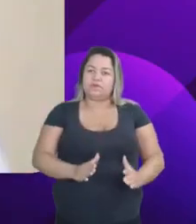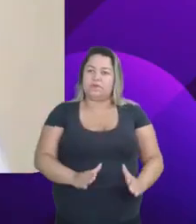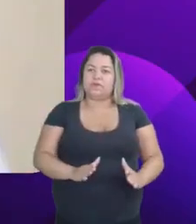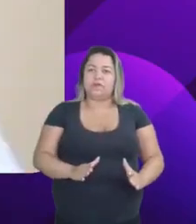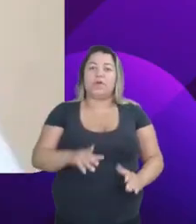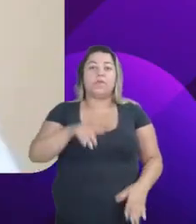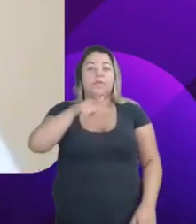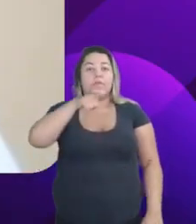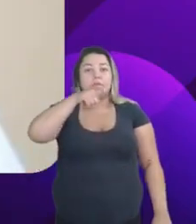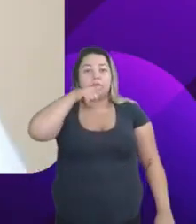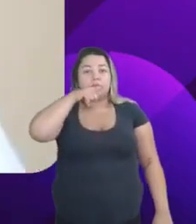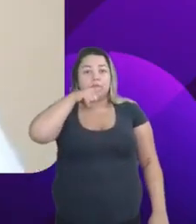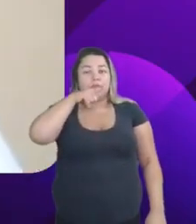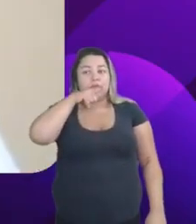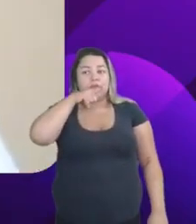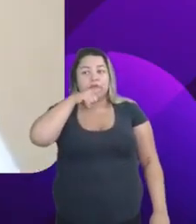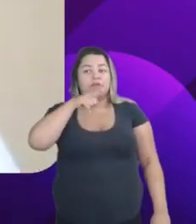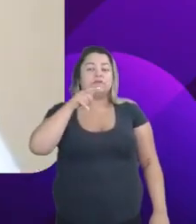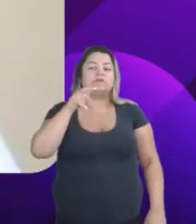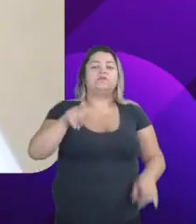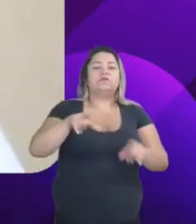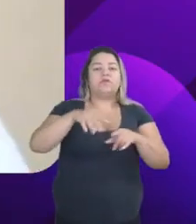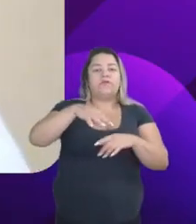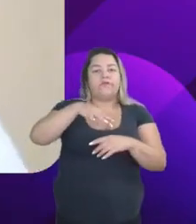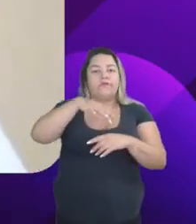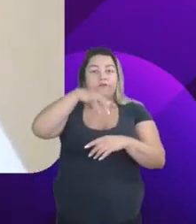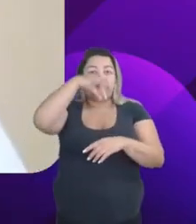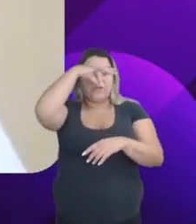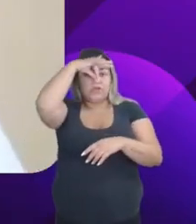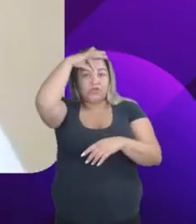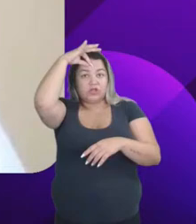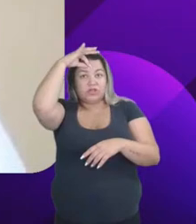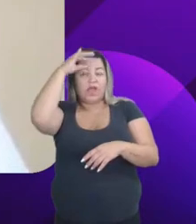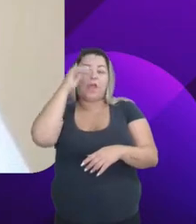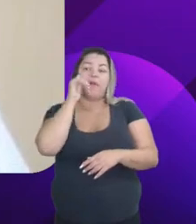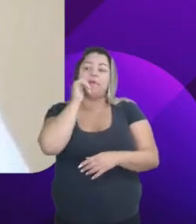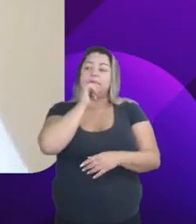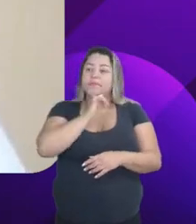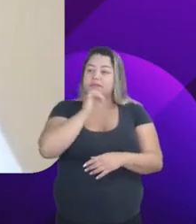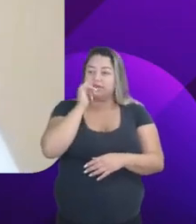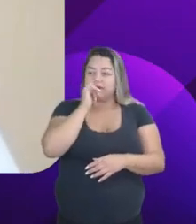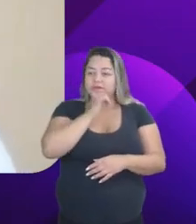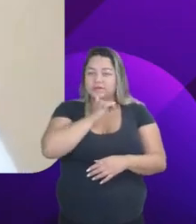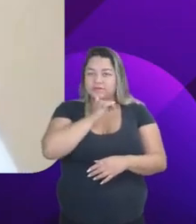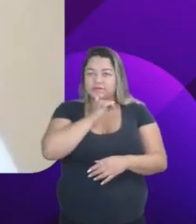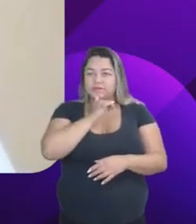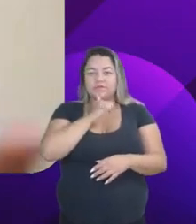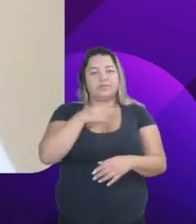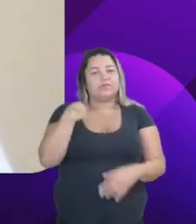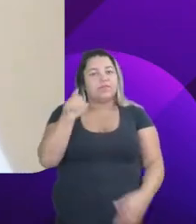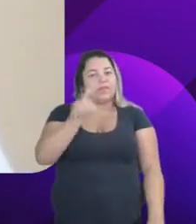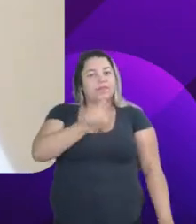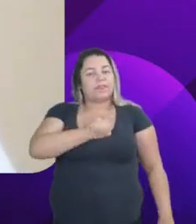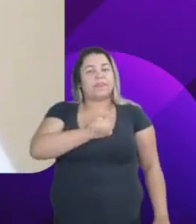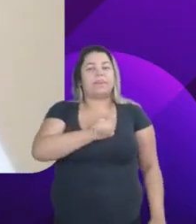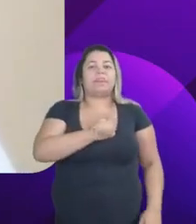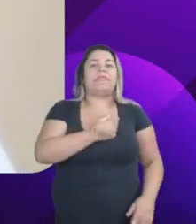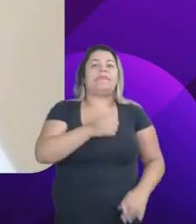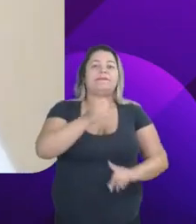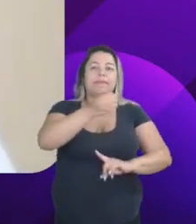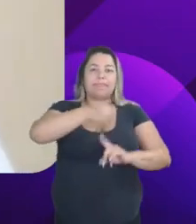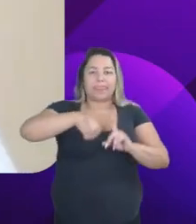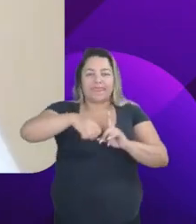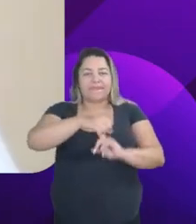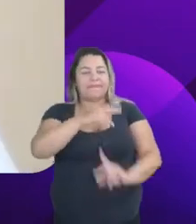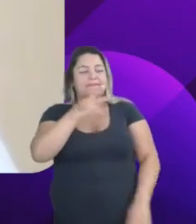pênis, menino, vagina, menina. Agora, gênero é como nós, sujeitos sociais,